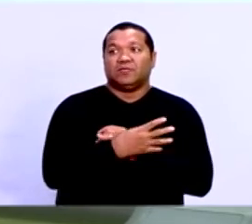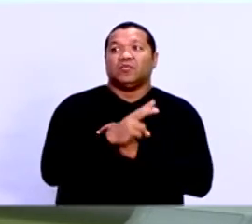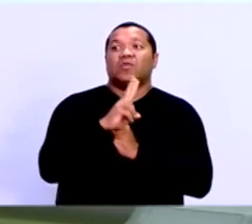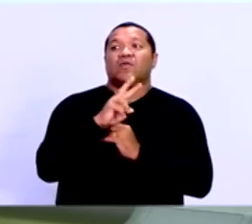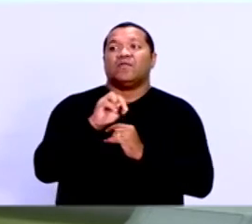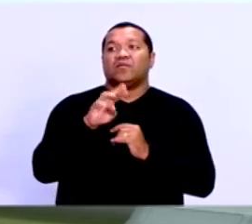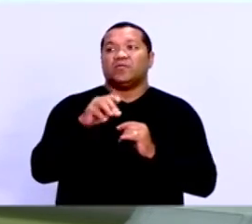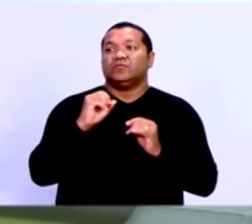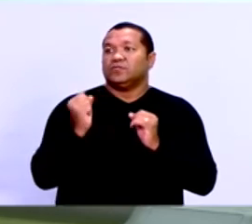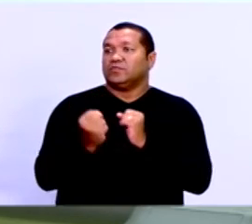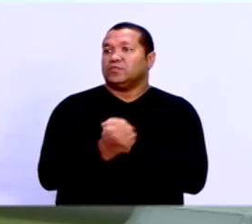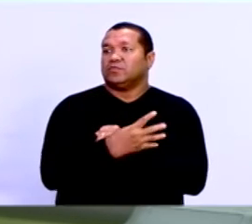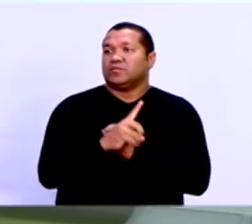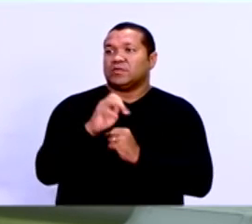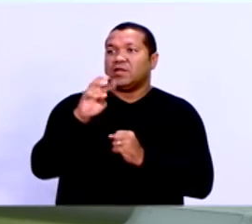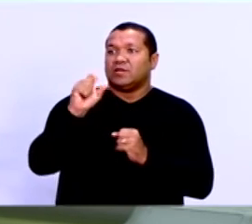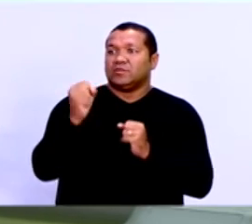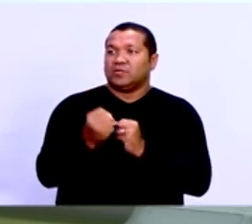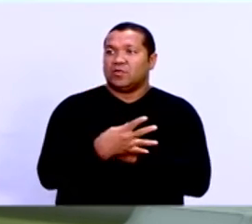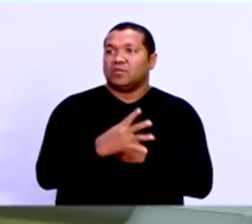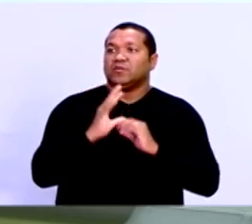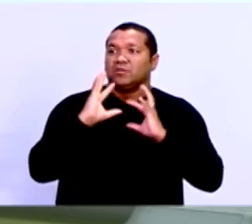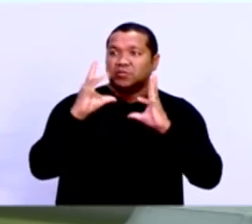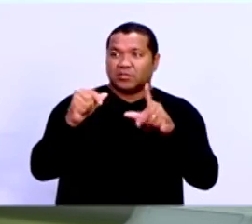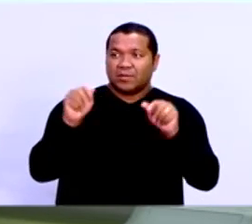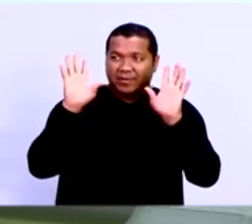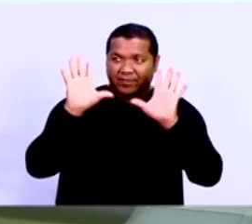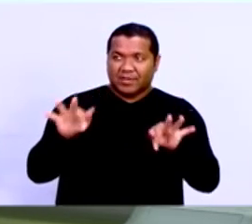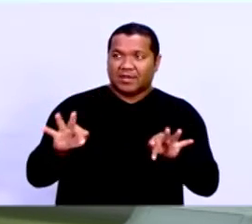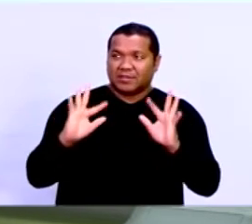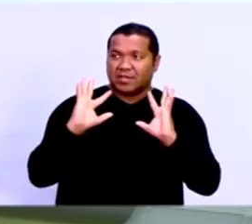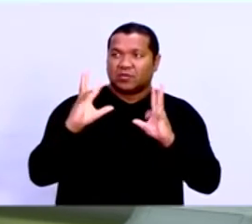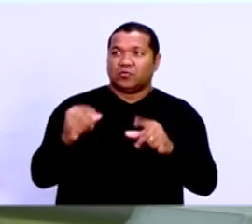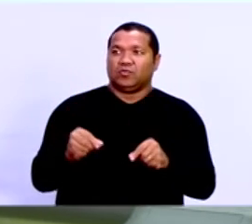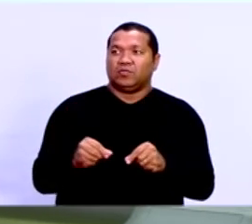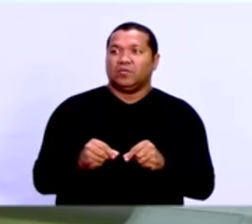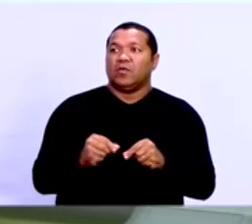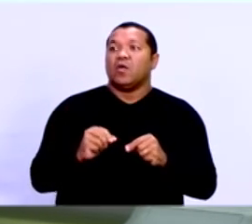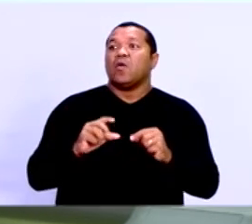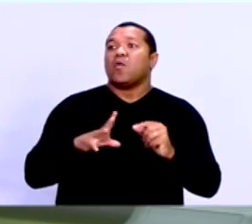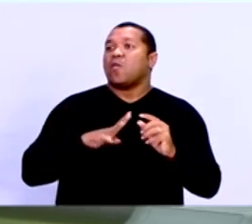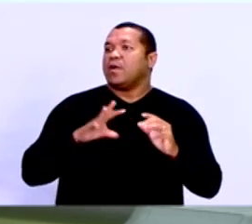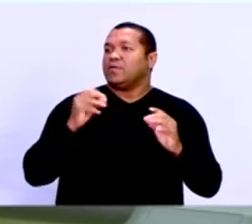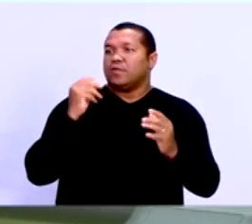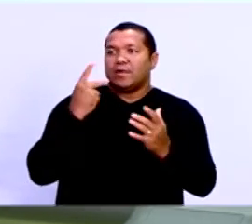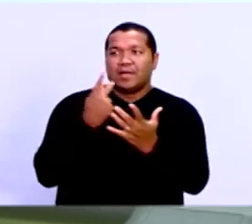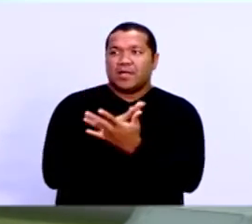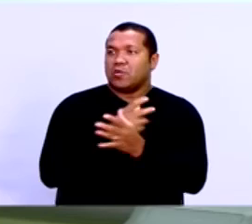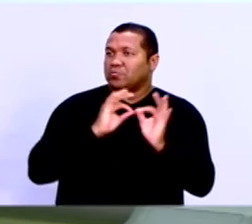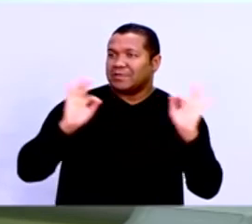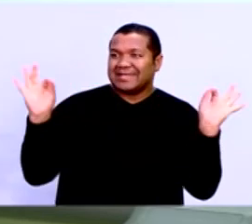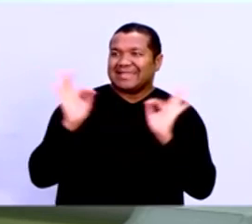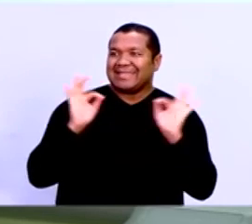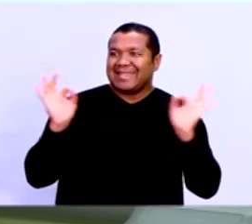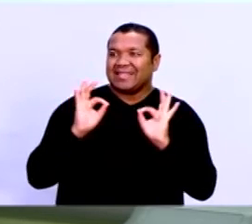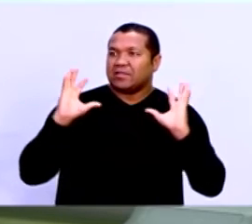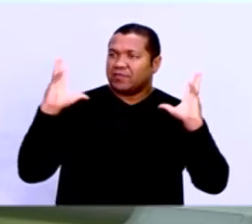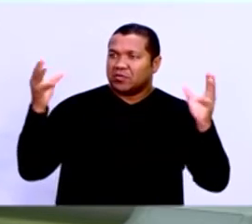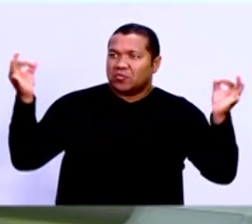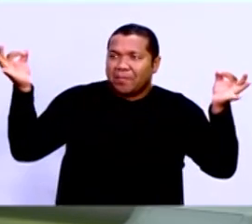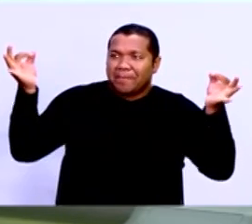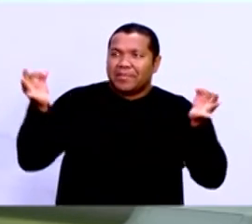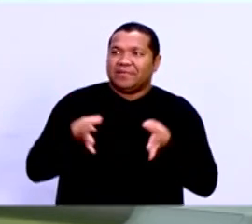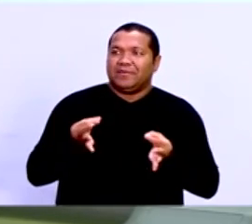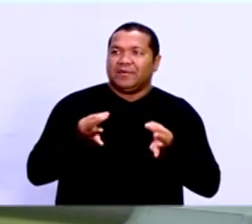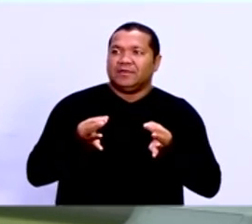dados novos já para utilizar esse é o teste final quando ele não deixou nenhum nem de tempo de resposta nem